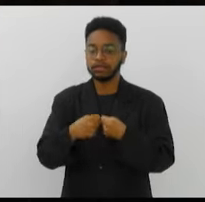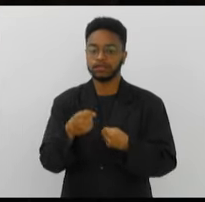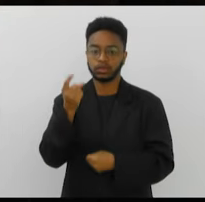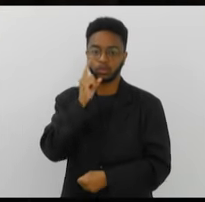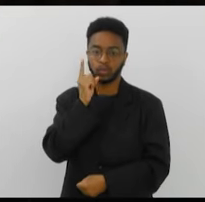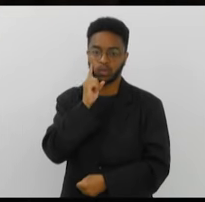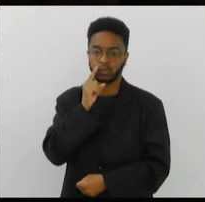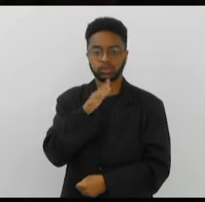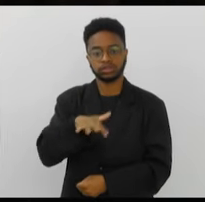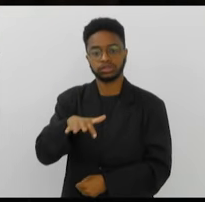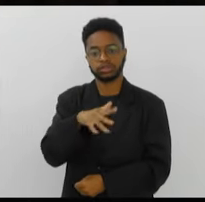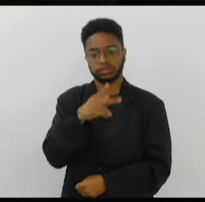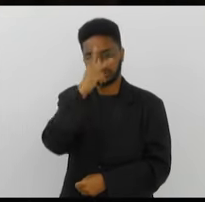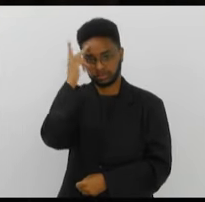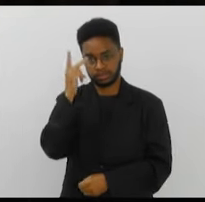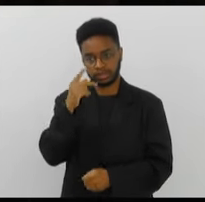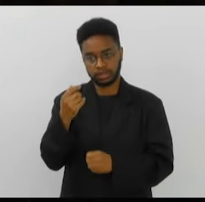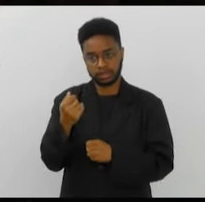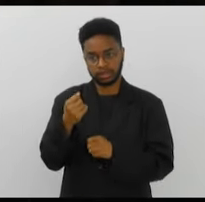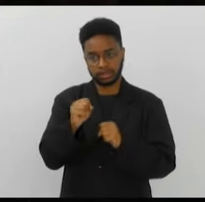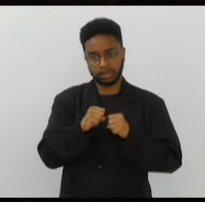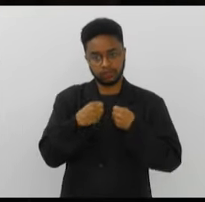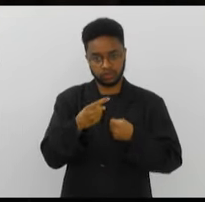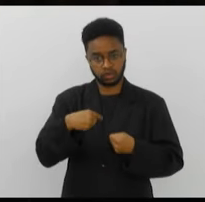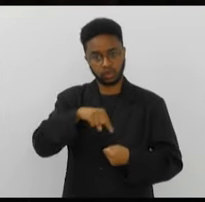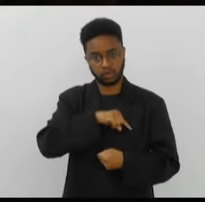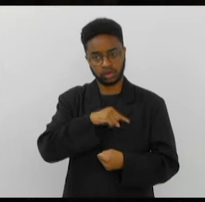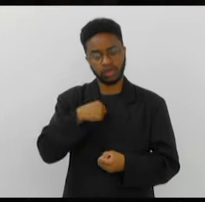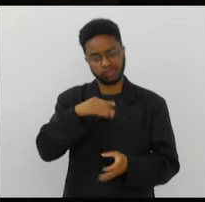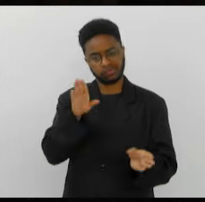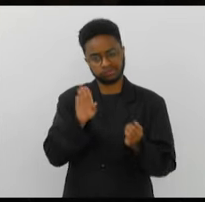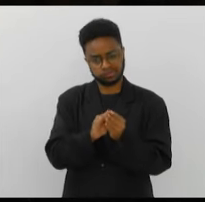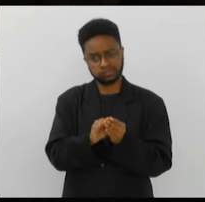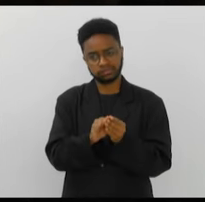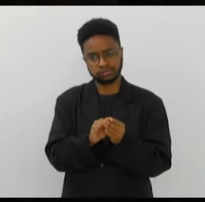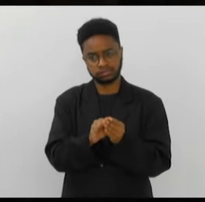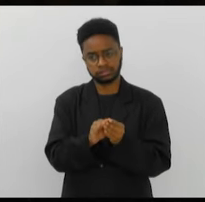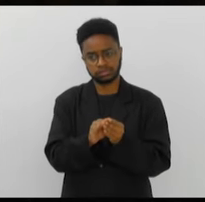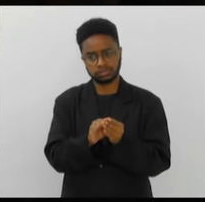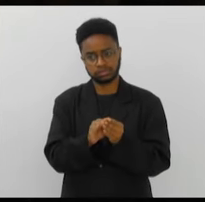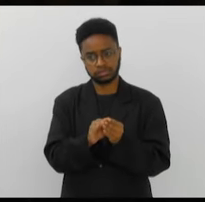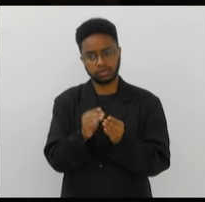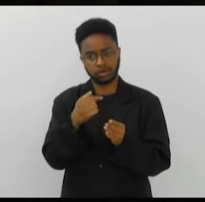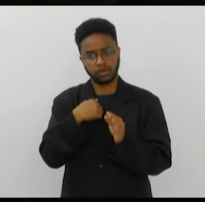esses guerreiros que estão nos defendendo. Deputado, e aí, Paulo, Vossa Excelência, só para concluir, para não perder o raciocínio,